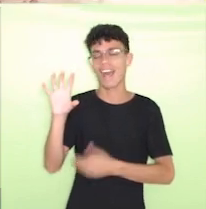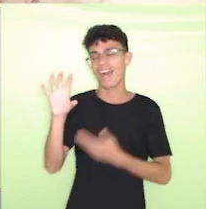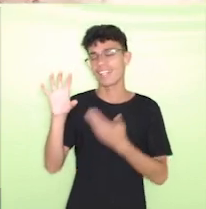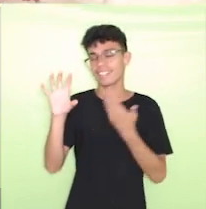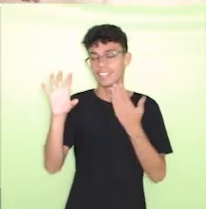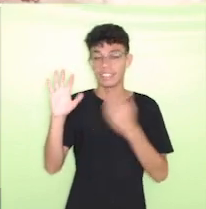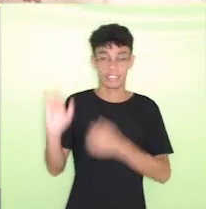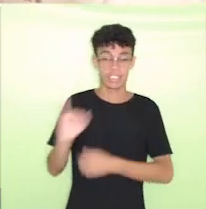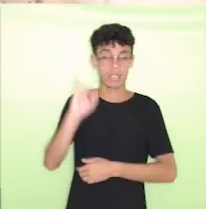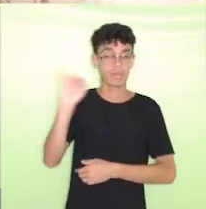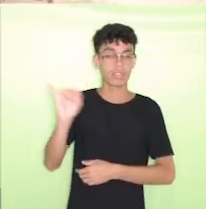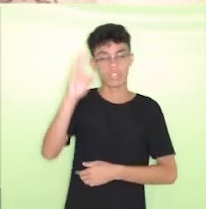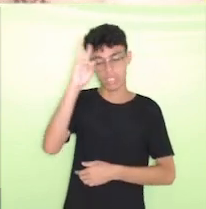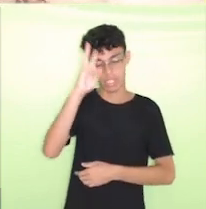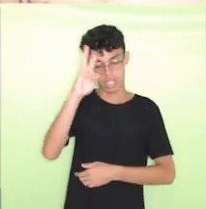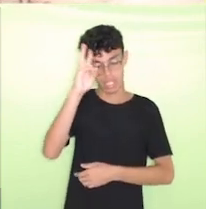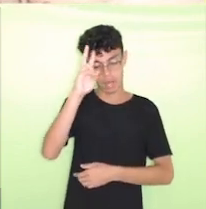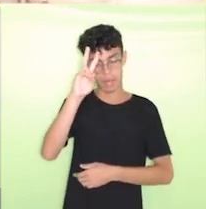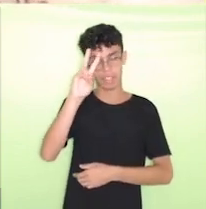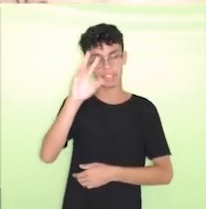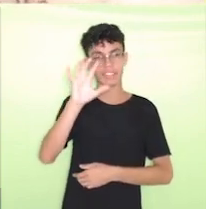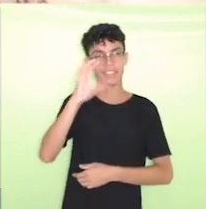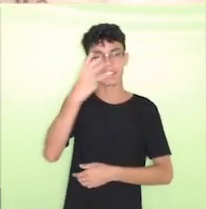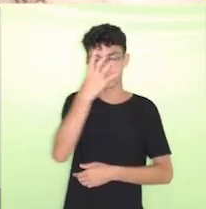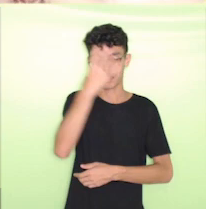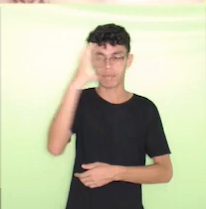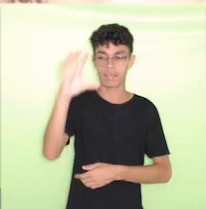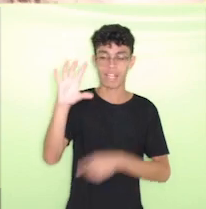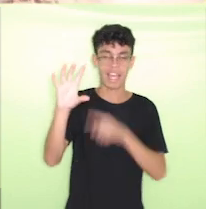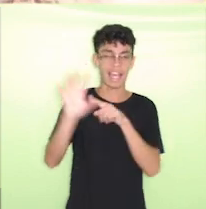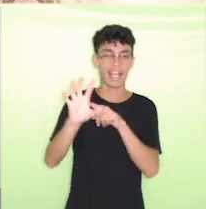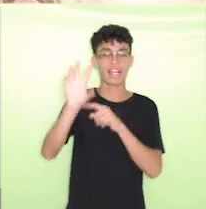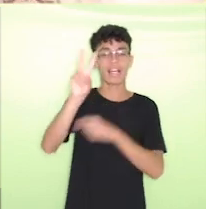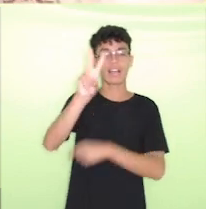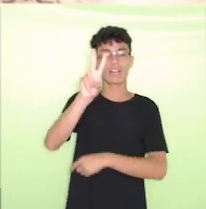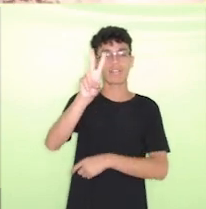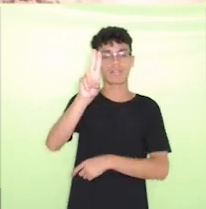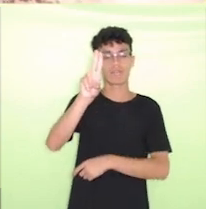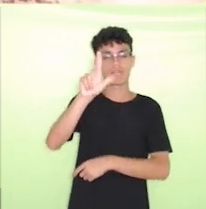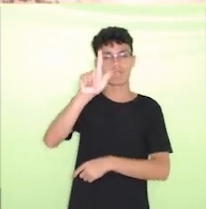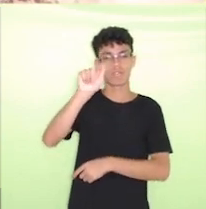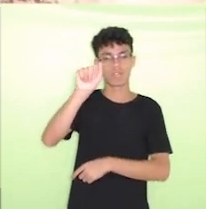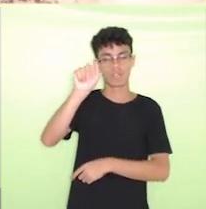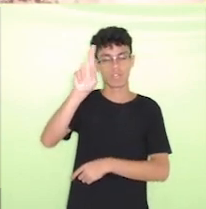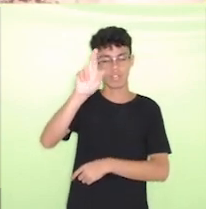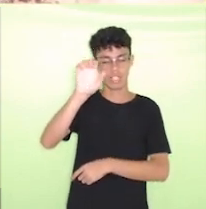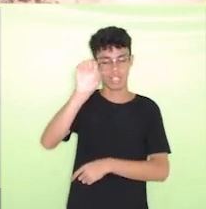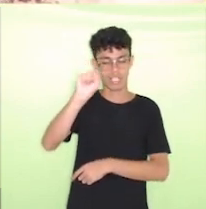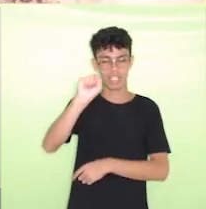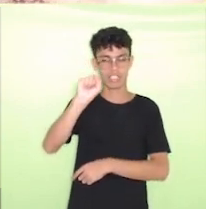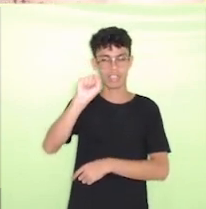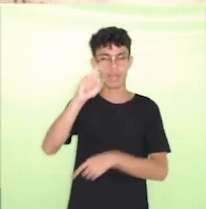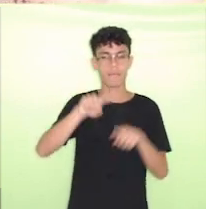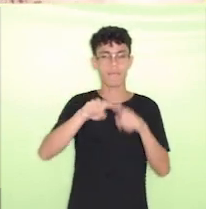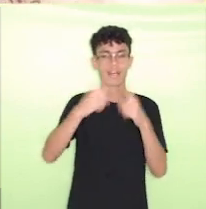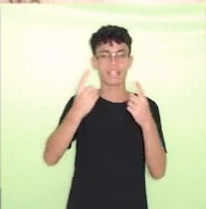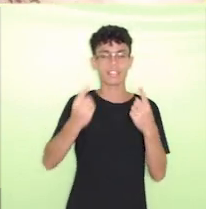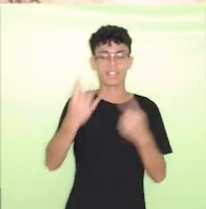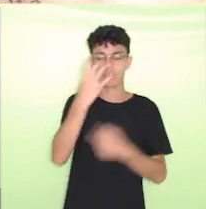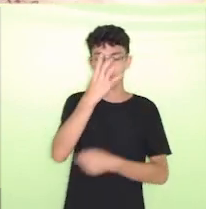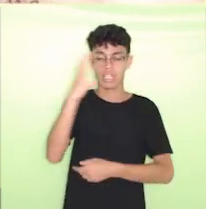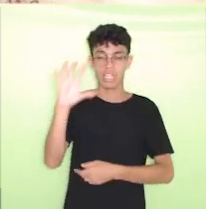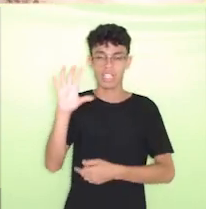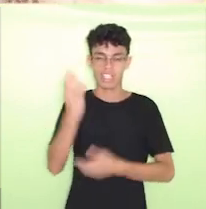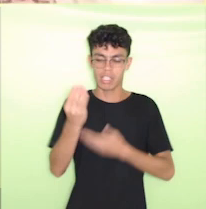era importante, eu me lembro. Na aparência, Eta e Zeta eram vulgares, mas a aparência nada tinha a ver com o de dentro